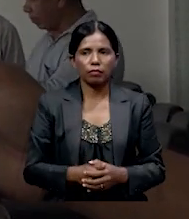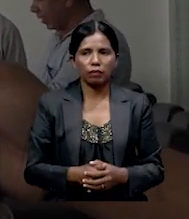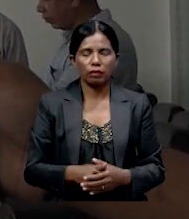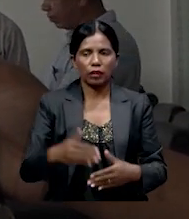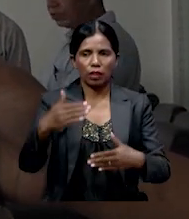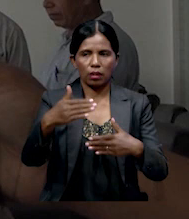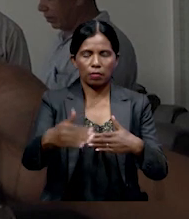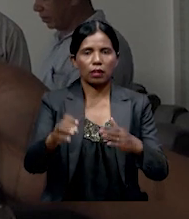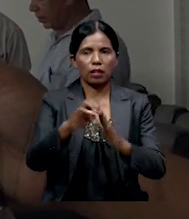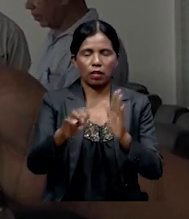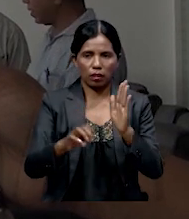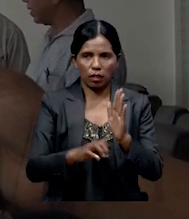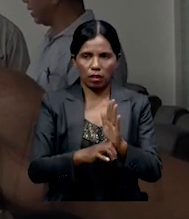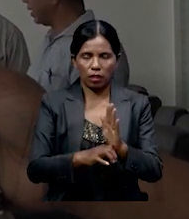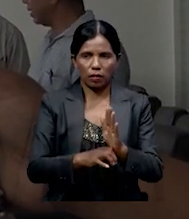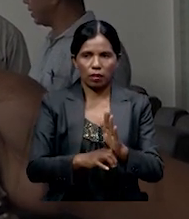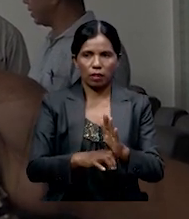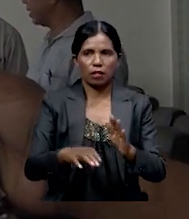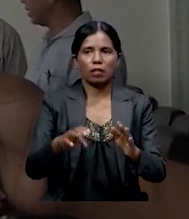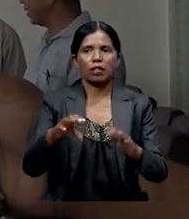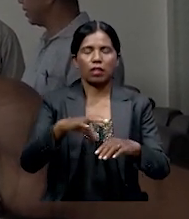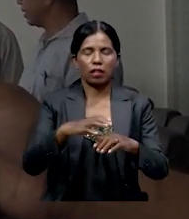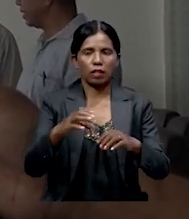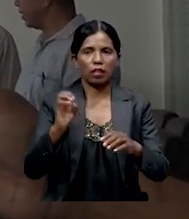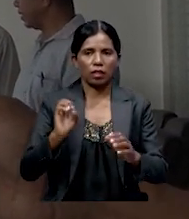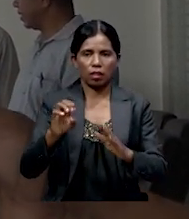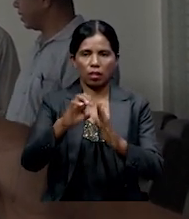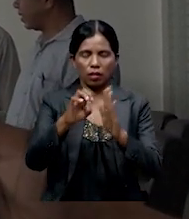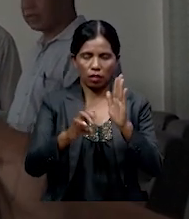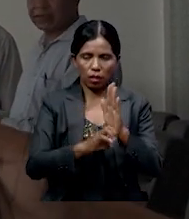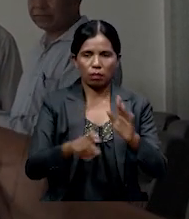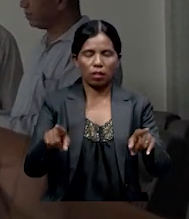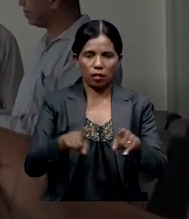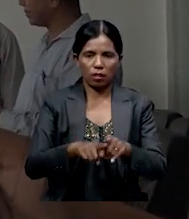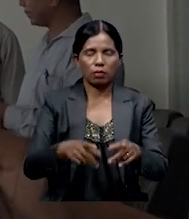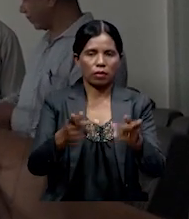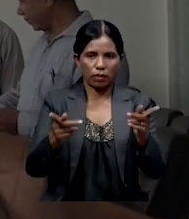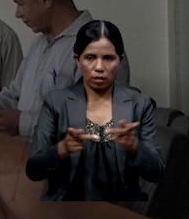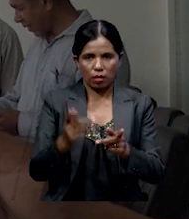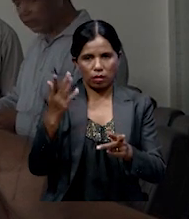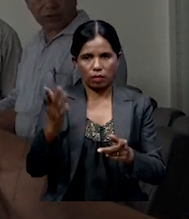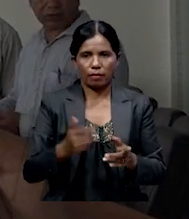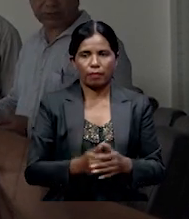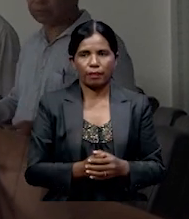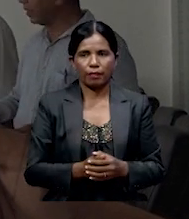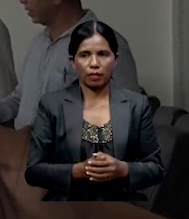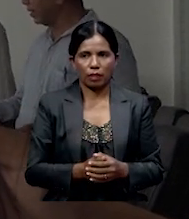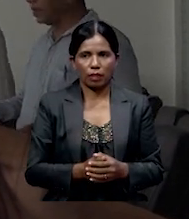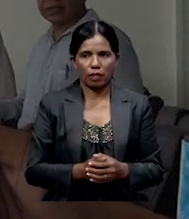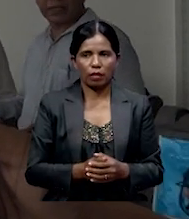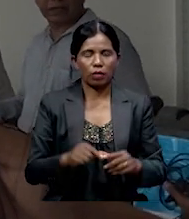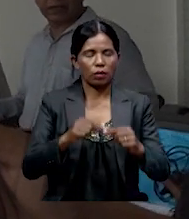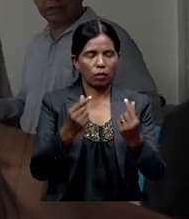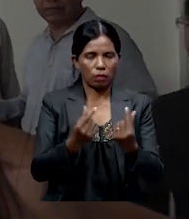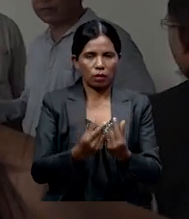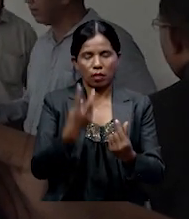espaço estado nia, rai estar mos sai nain ba espaço de ali então, re di baremos contente tamba durante